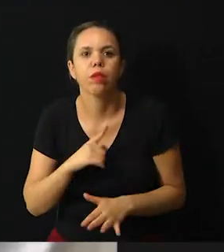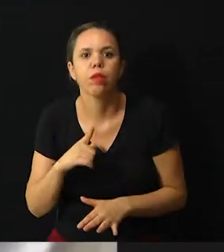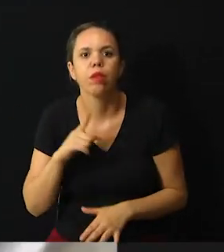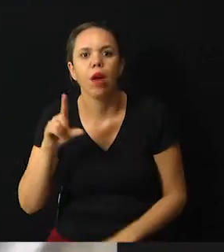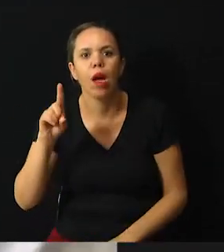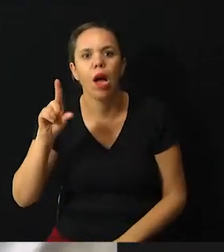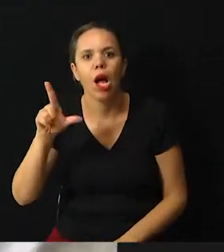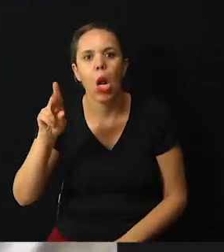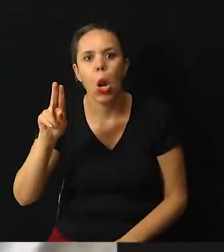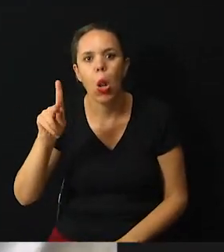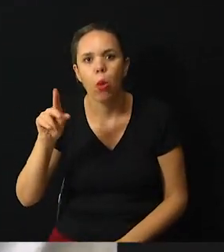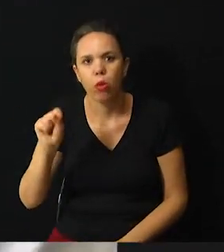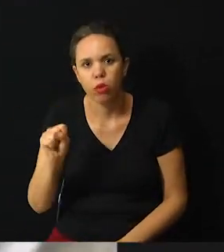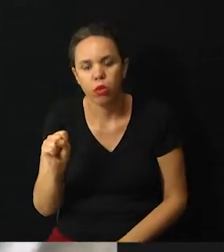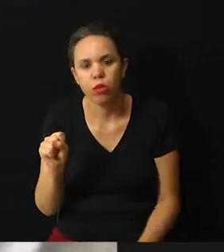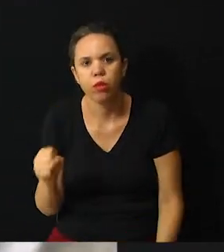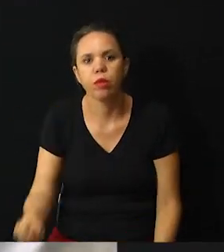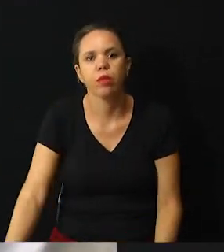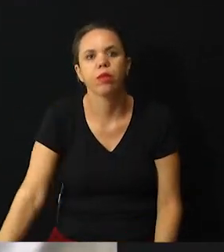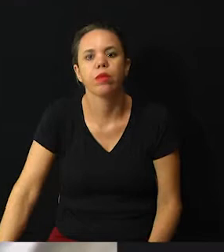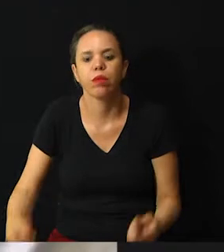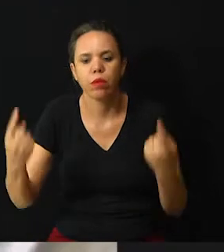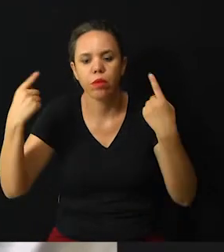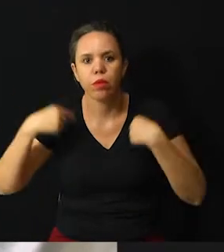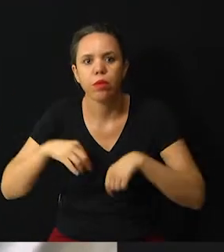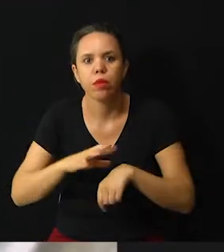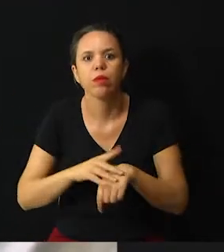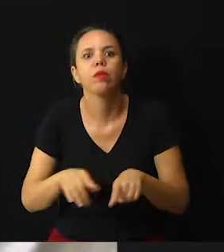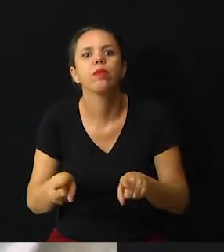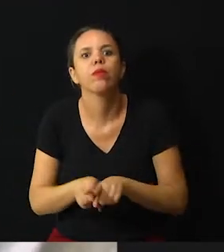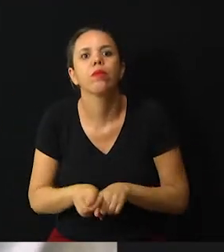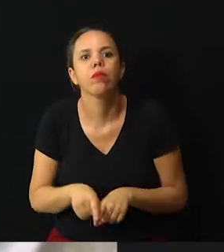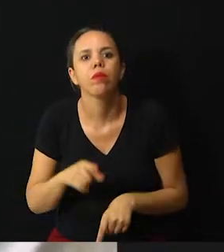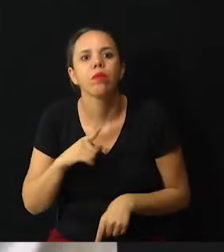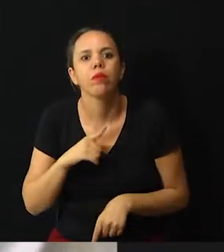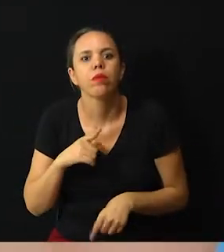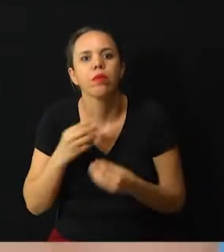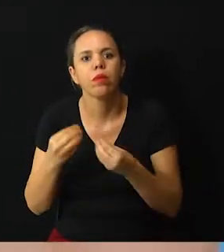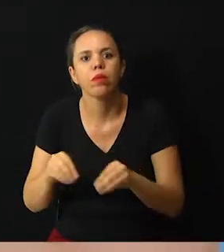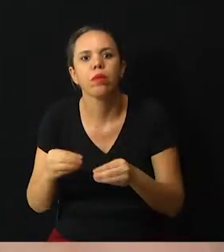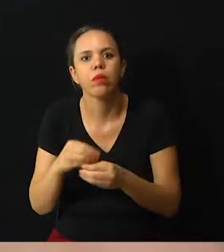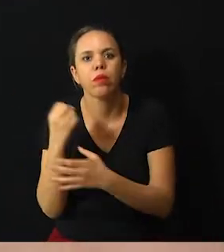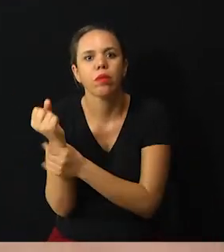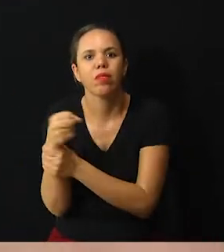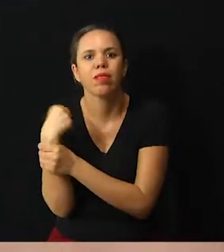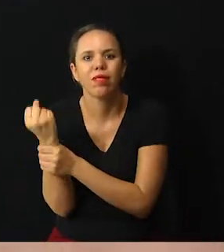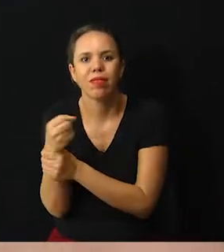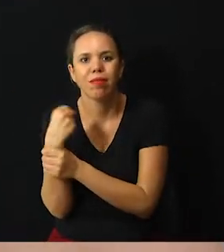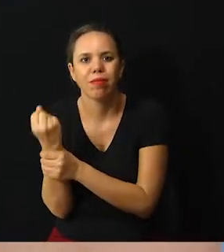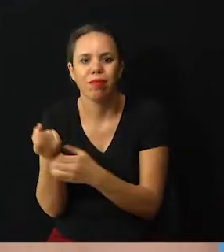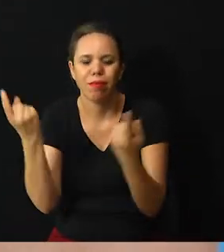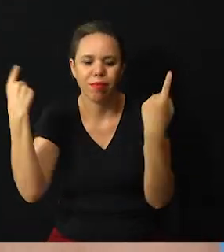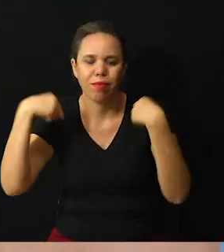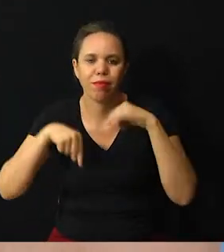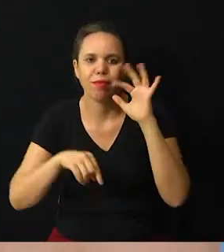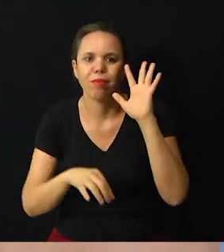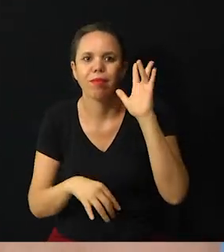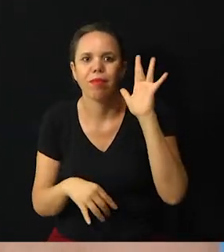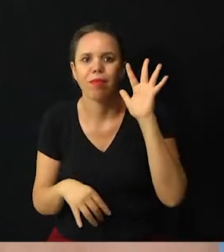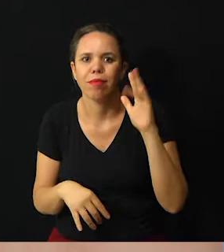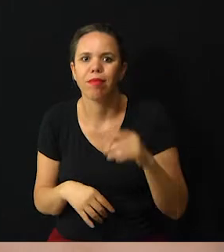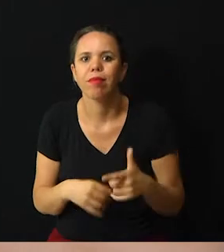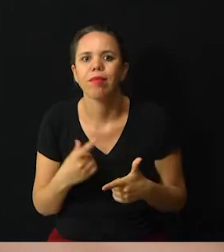temos lúpus também que afeta a articulação, então por isso que está na parte de reumatologia também. Então tem lúpus que afeta as articulações, principalmente das